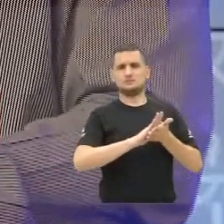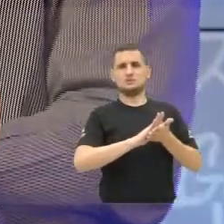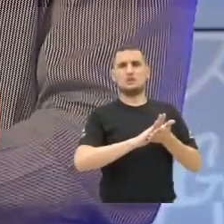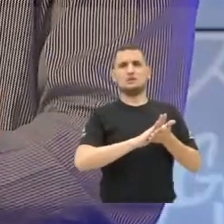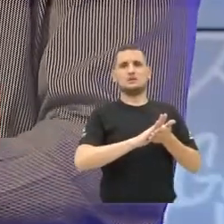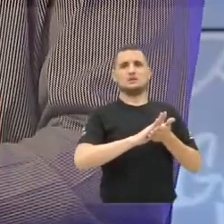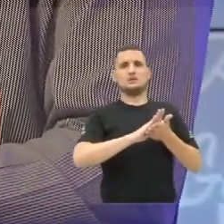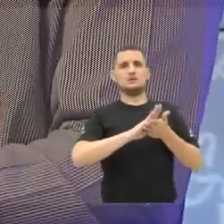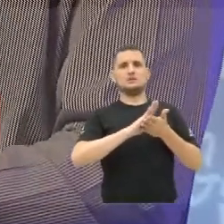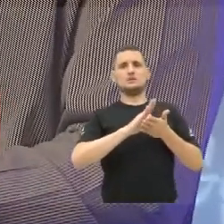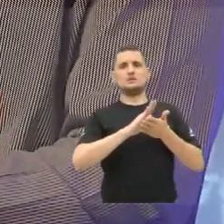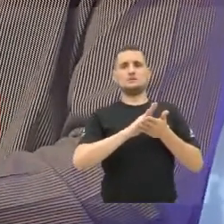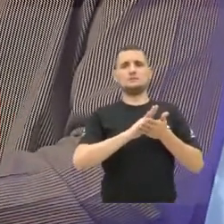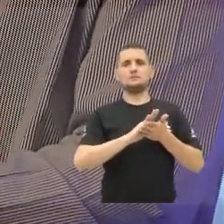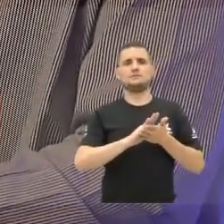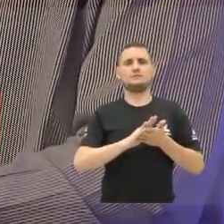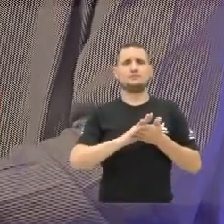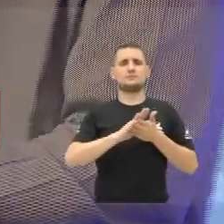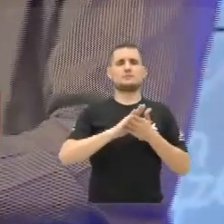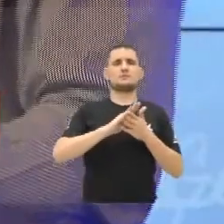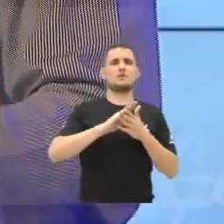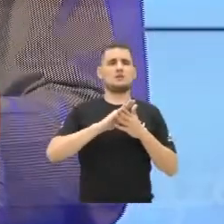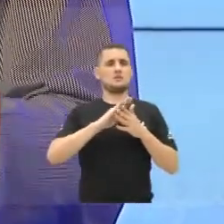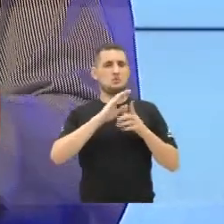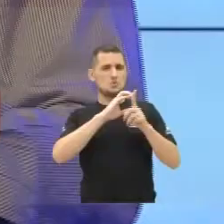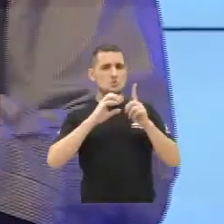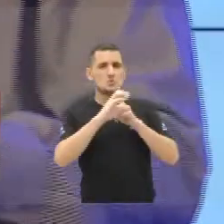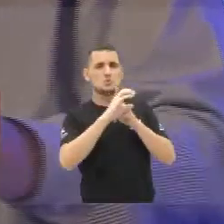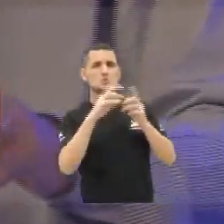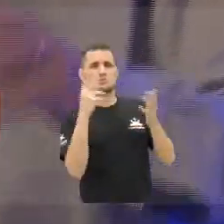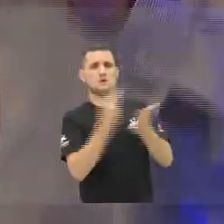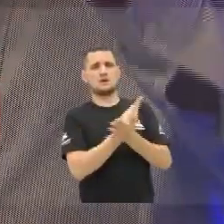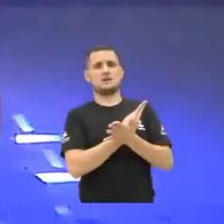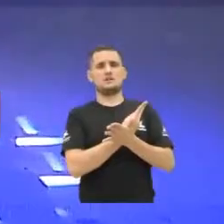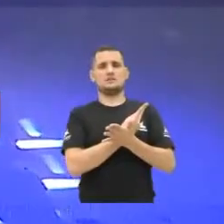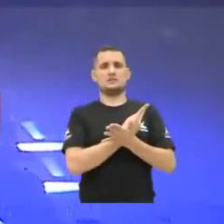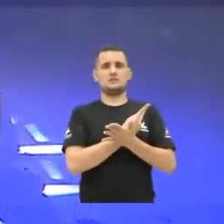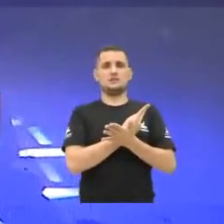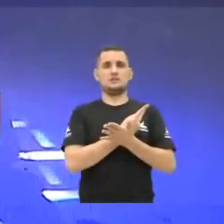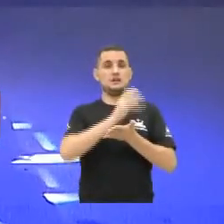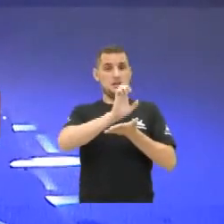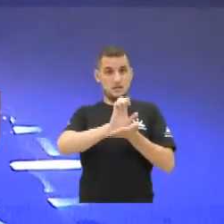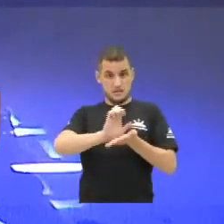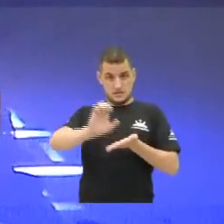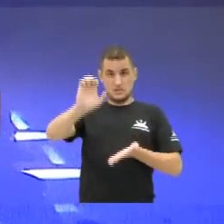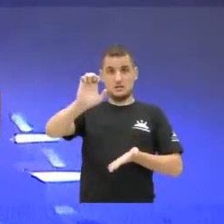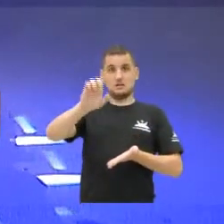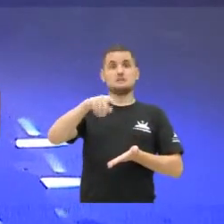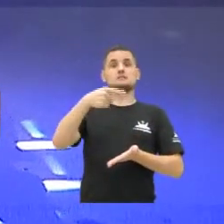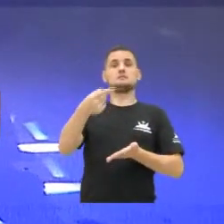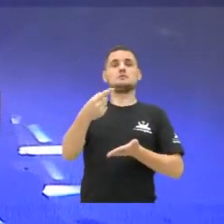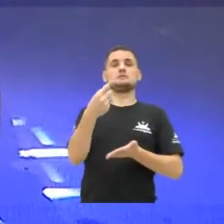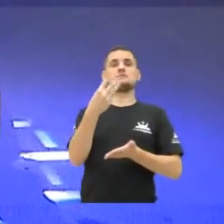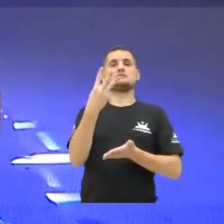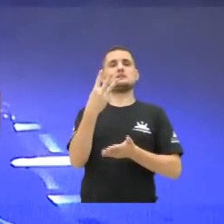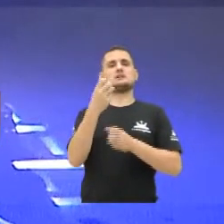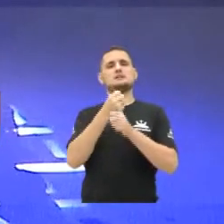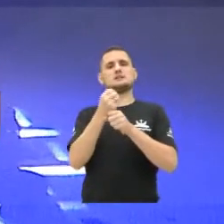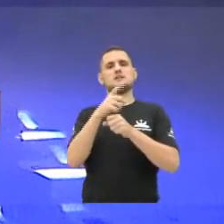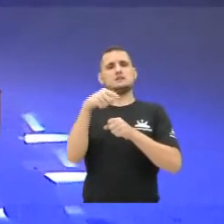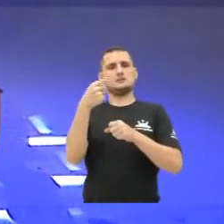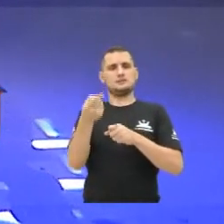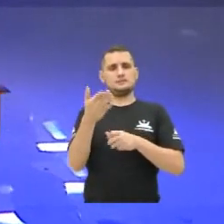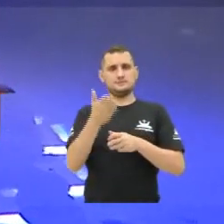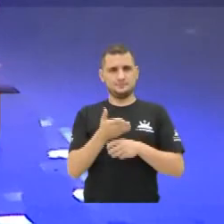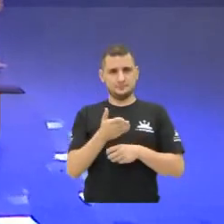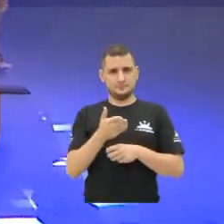culto errado e satânico. Elias, aquele que depois de 3 anos e meio, ora